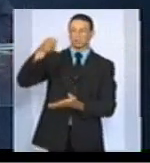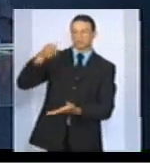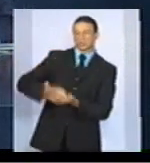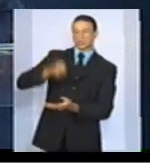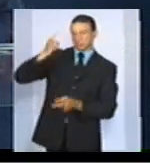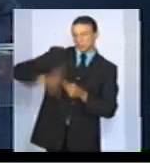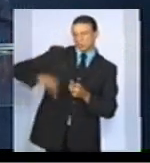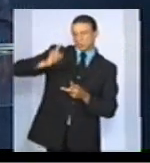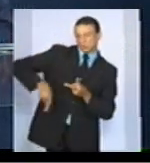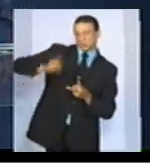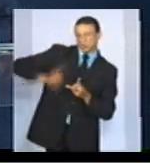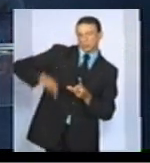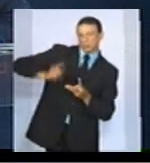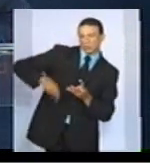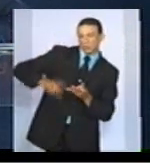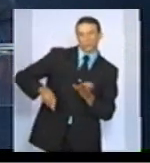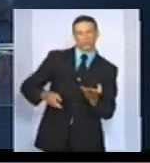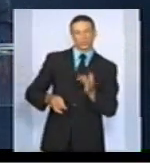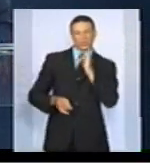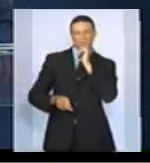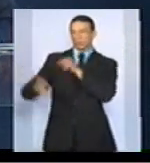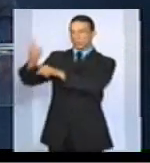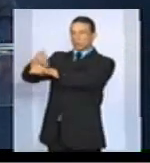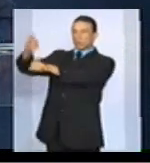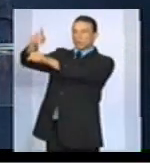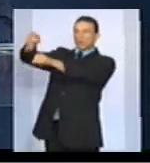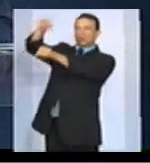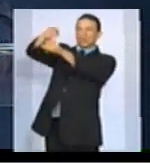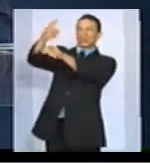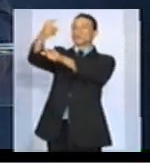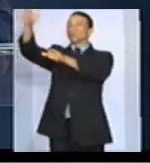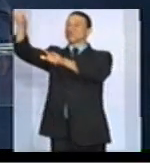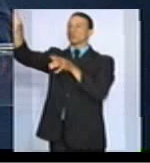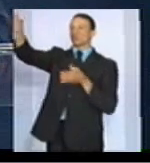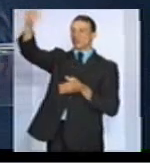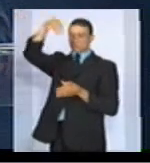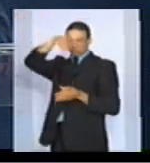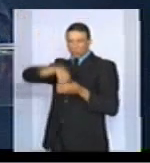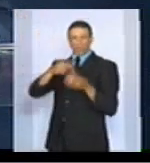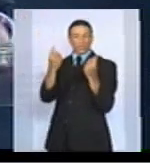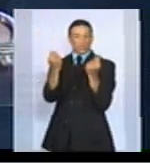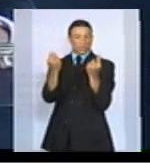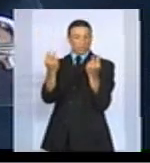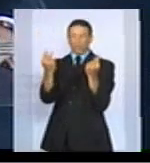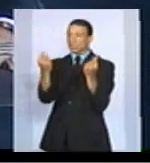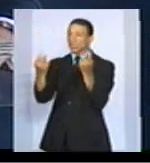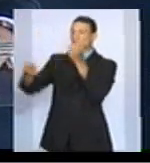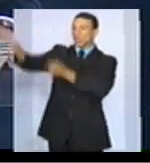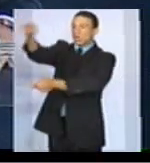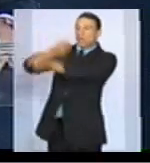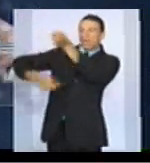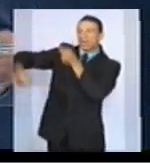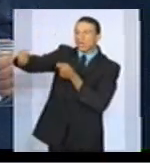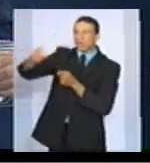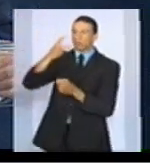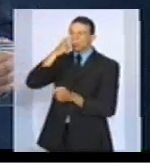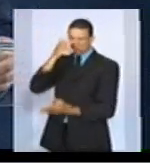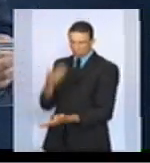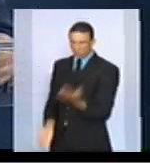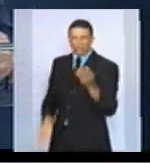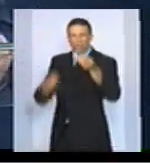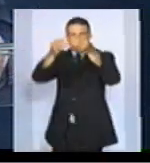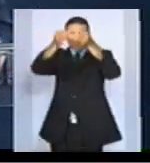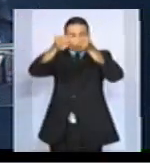aos investimentos de Capital estrangeiro no Brasil né as programadoras são desincentivadas a